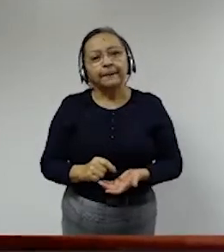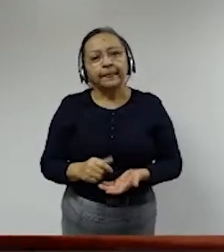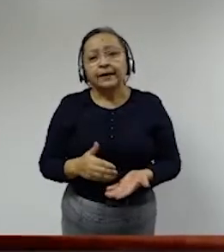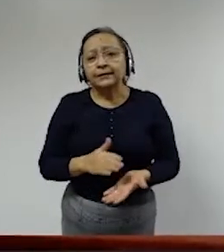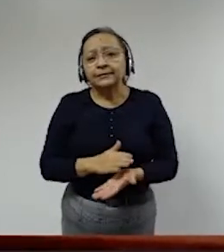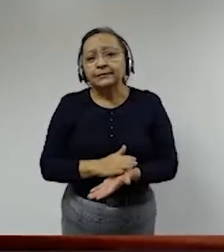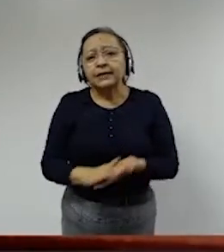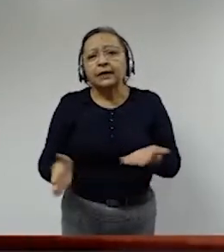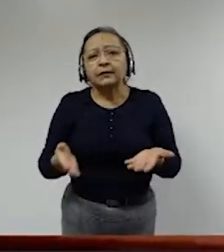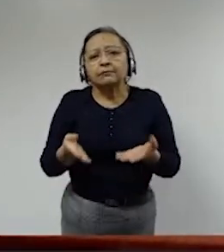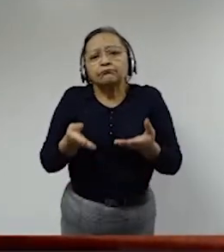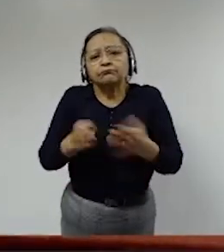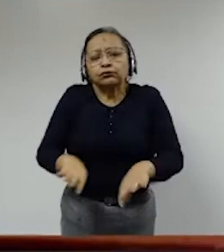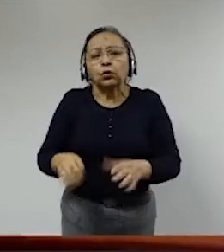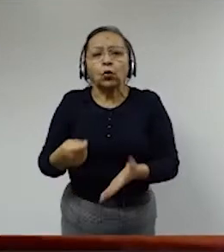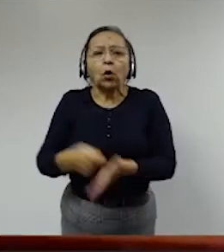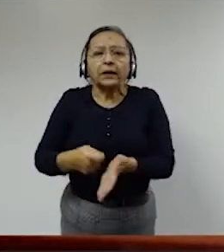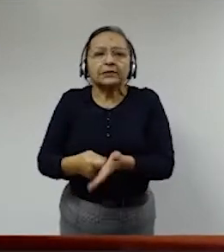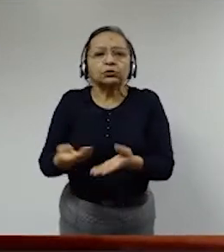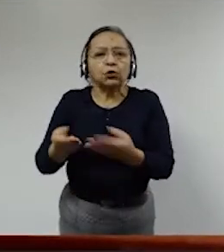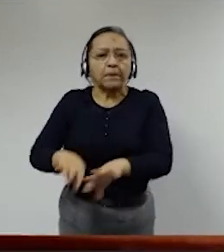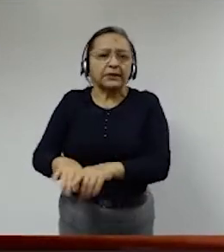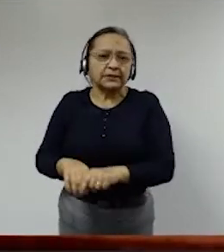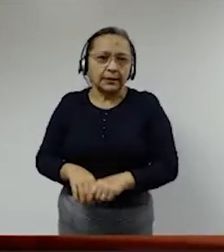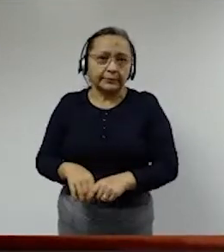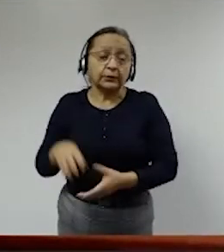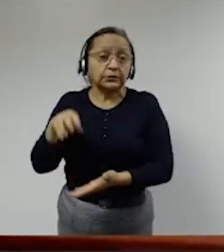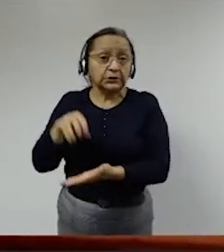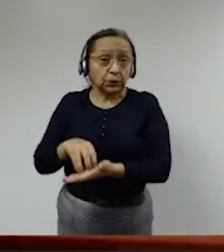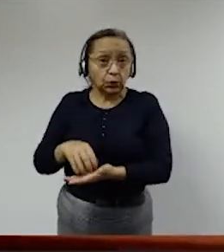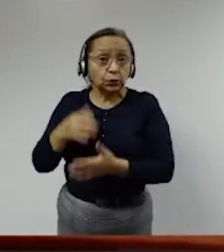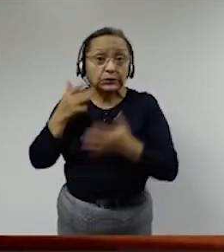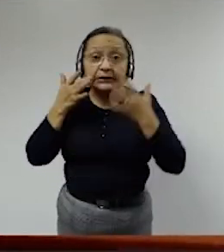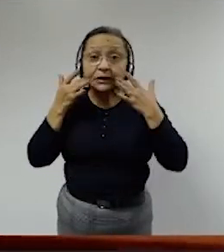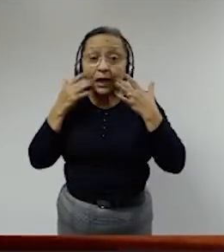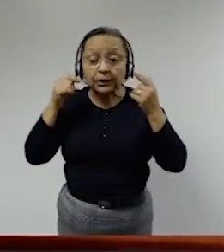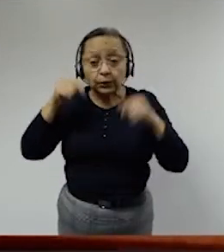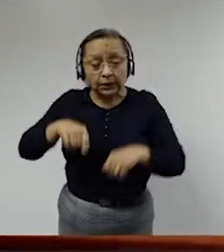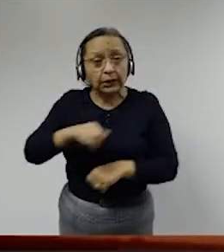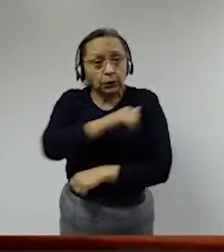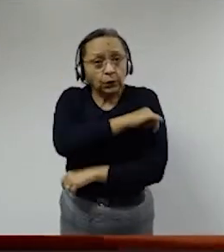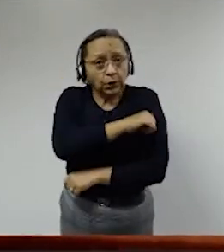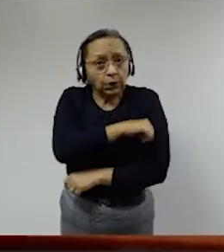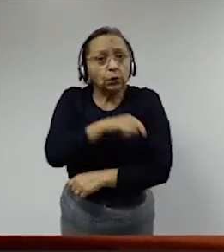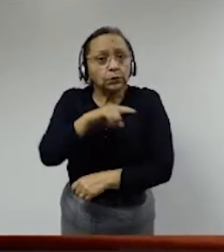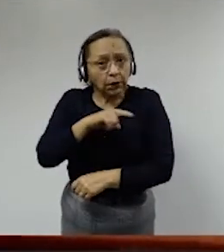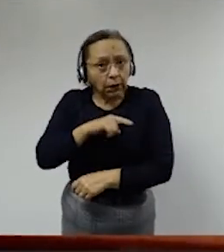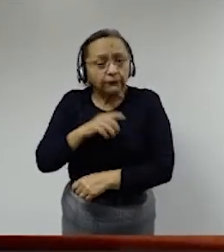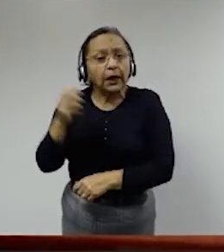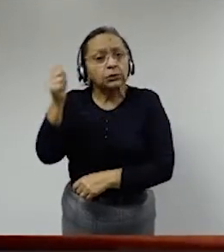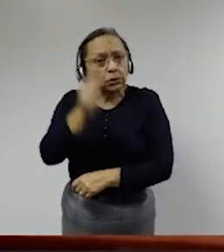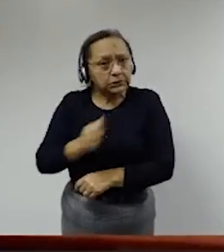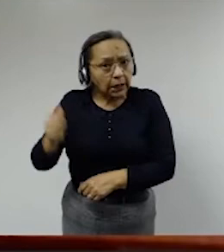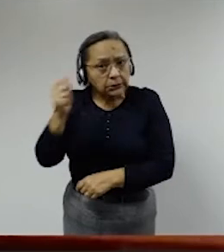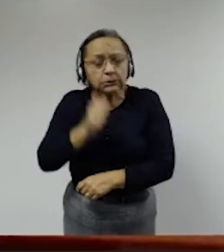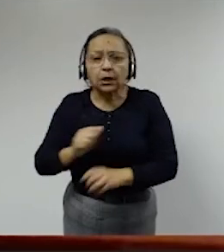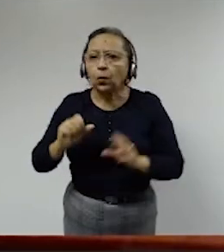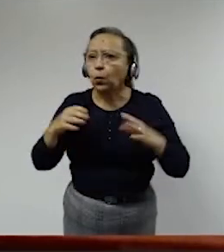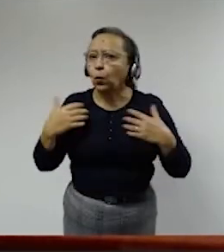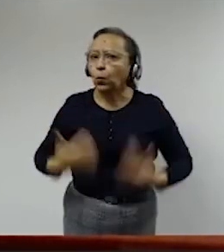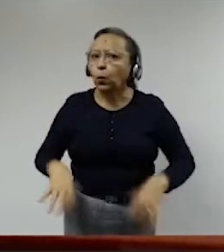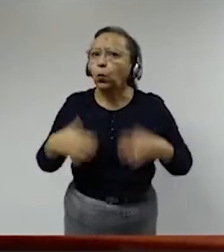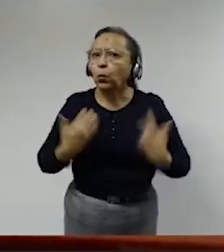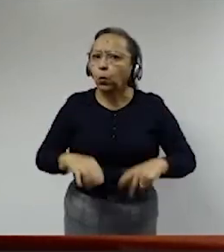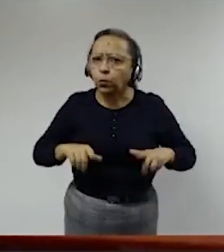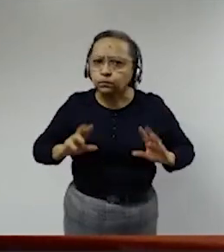sem compensação. O setor do teatro aqui, pelo menos no Rio de Janeiro, houve uma organização intensa, a Associação dos Produtores